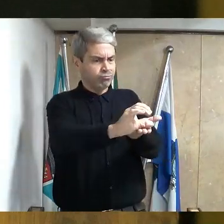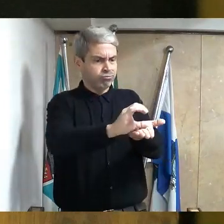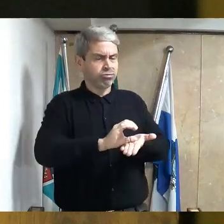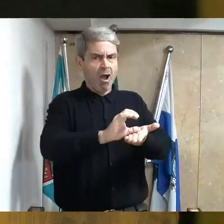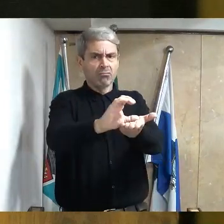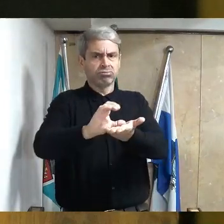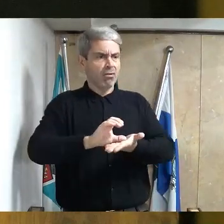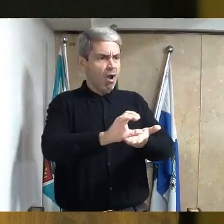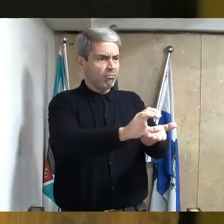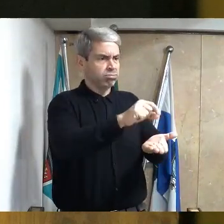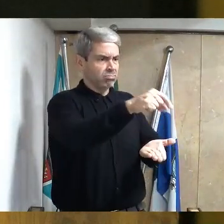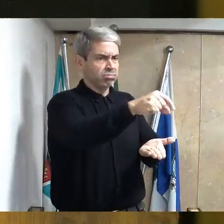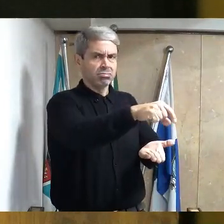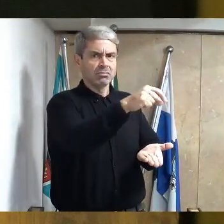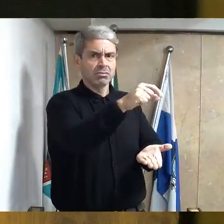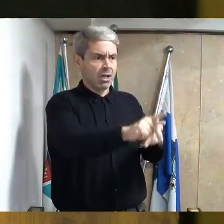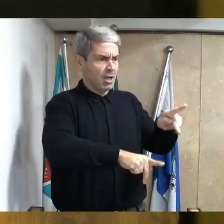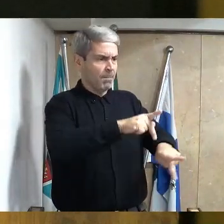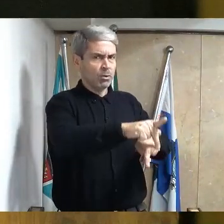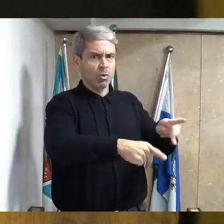já paga o morador